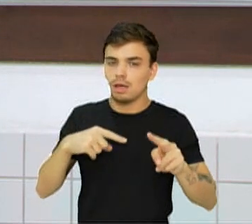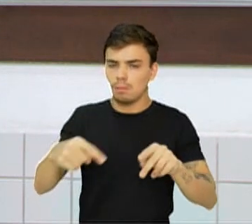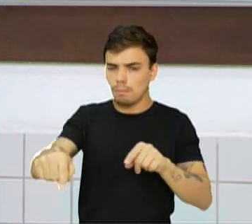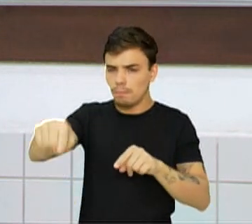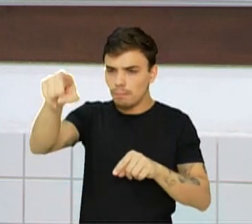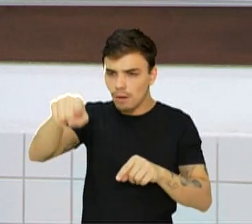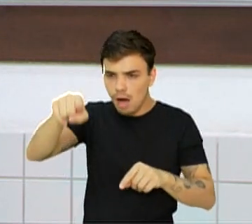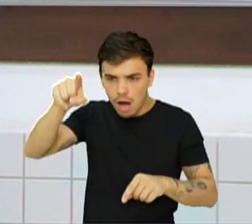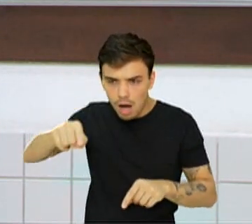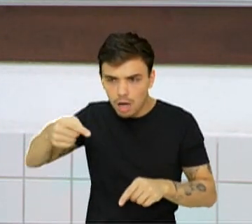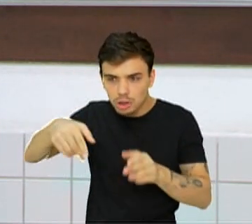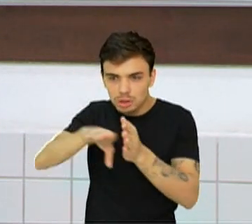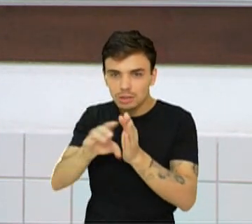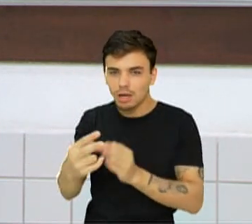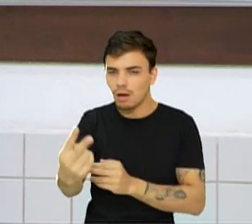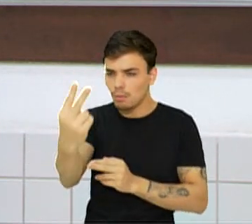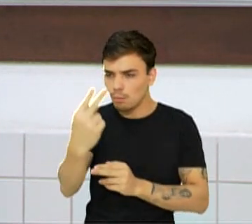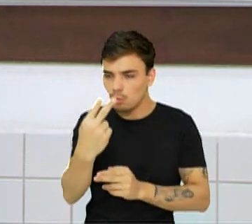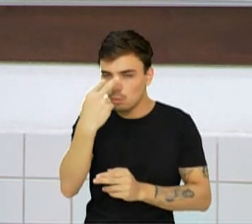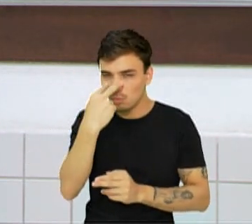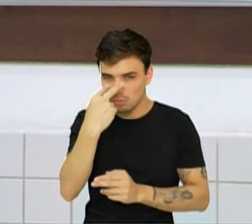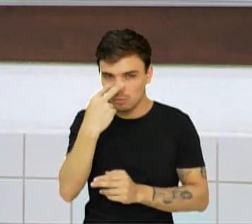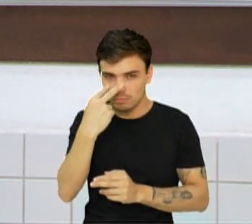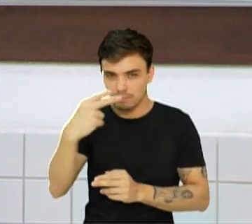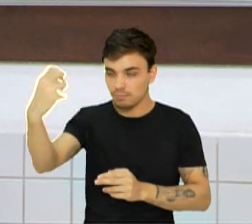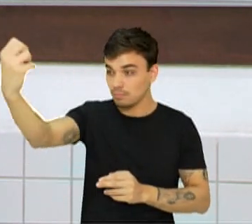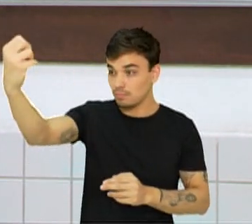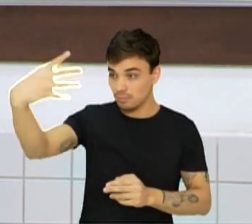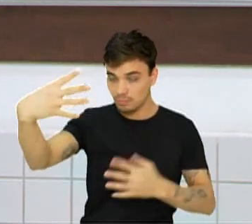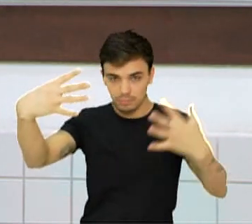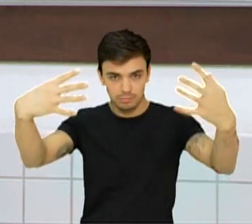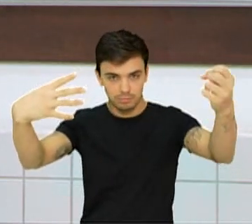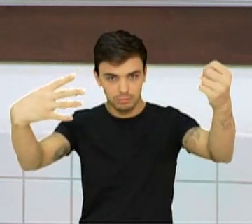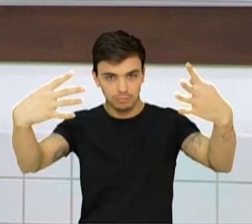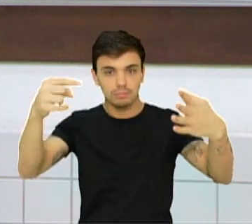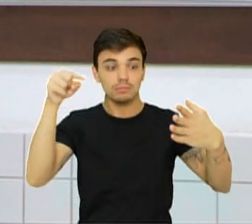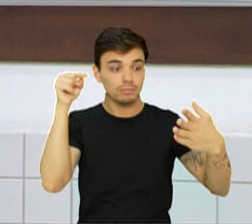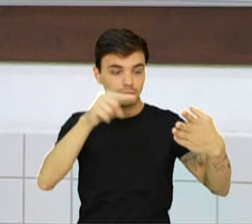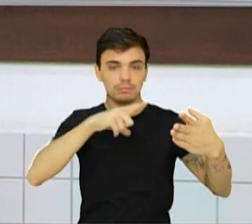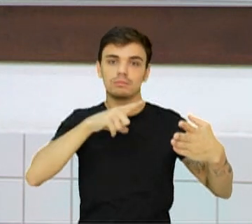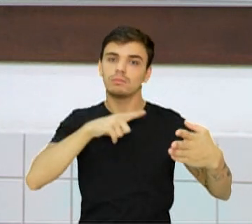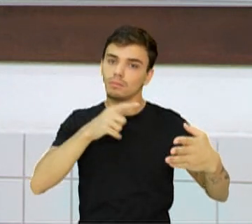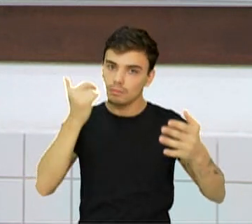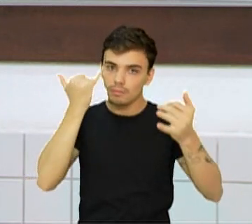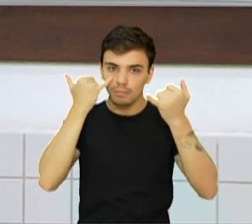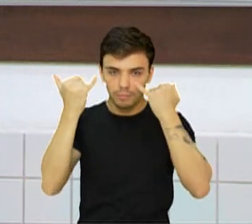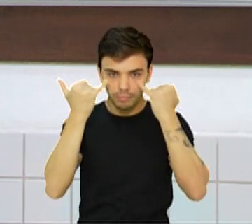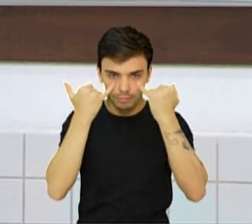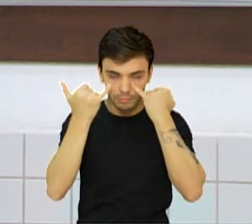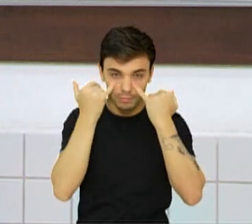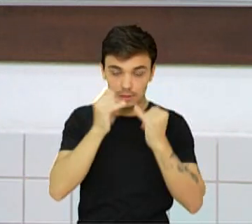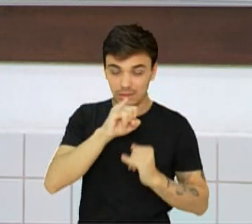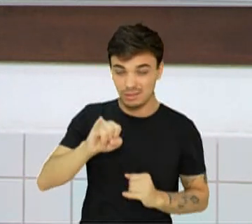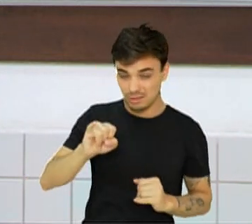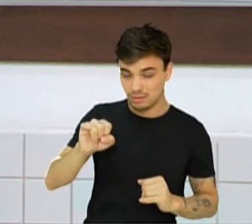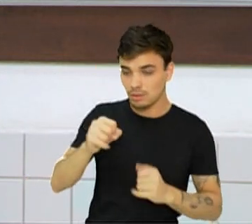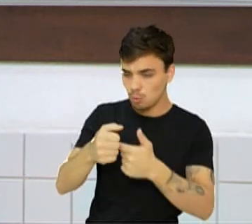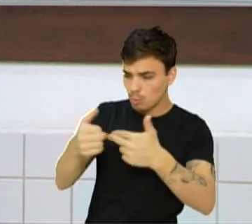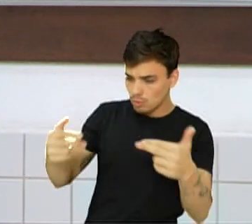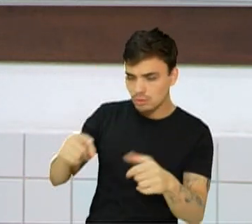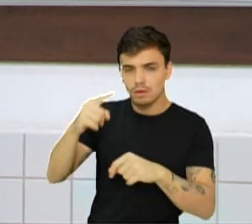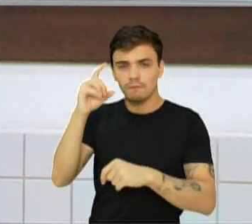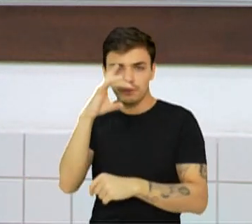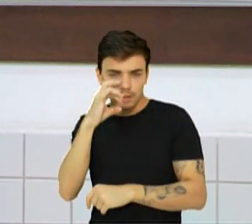nossos olhos, as ondas luminosas, e elas nos trazem informação. Traz informação se algo é verde, se algo é azul, se